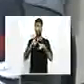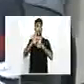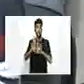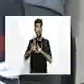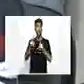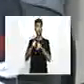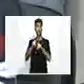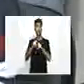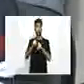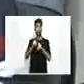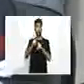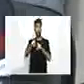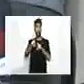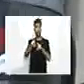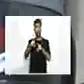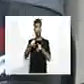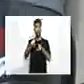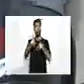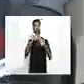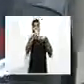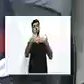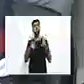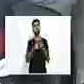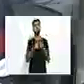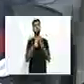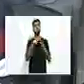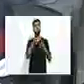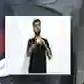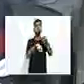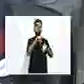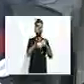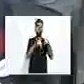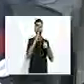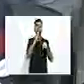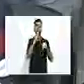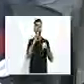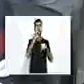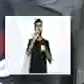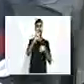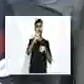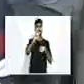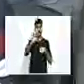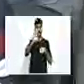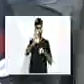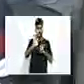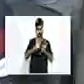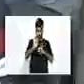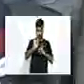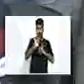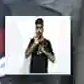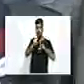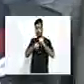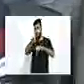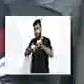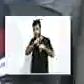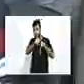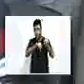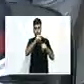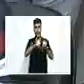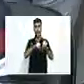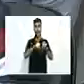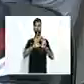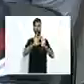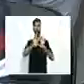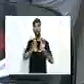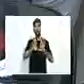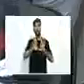sobre essa essa a limpeza quando a coleta de lixo o pessoal sai vem faz a coleta e